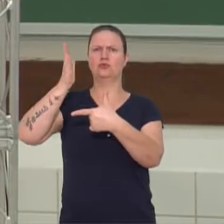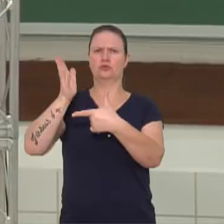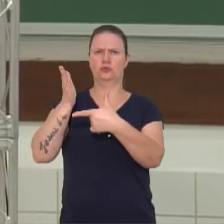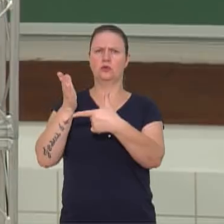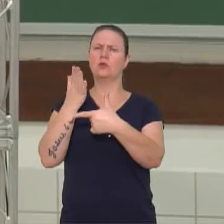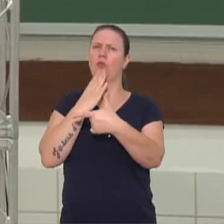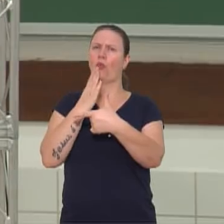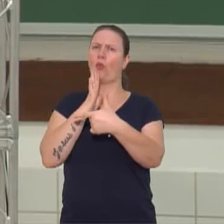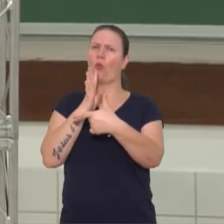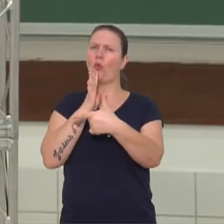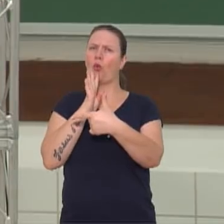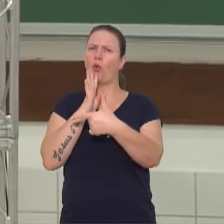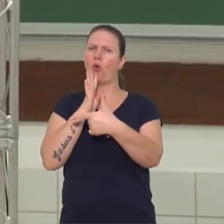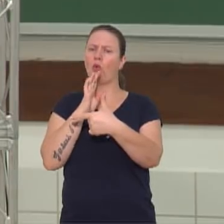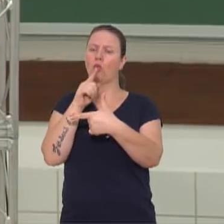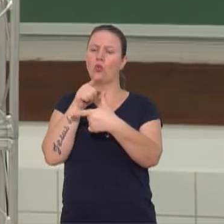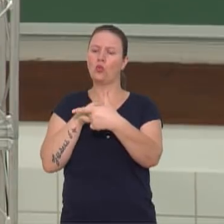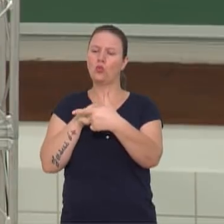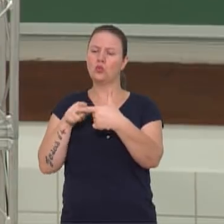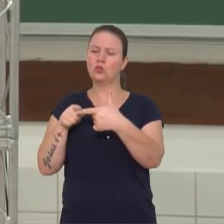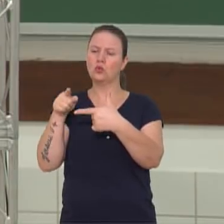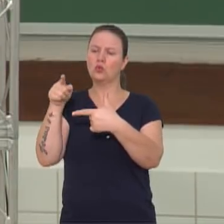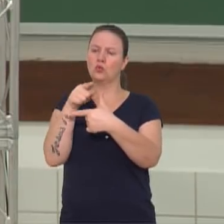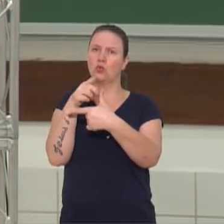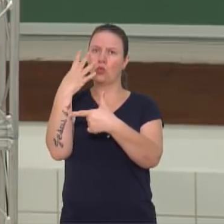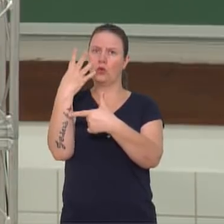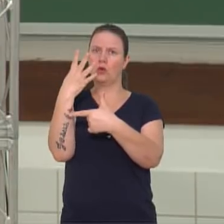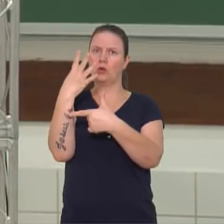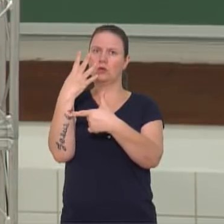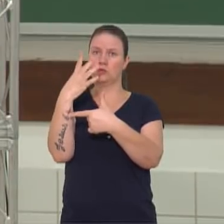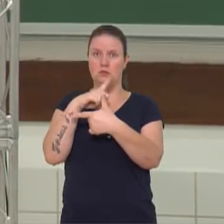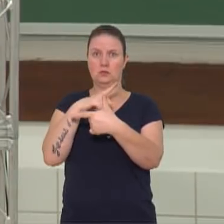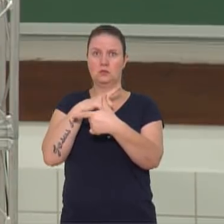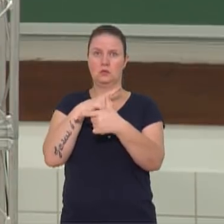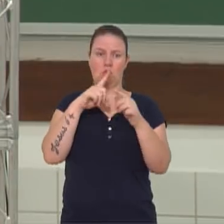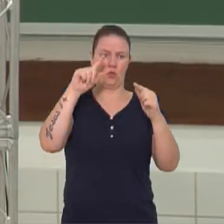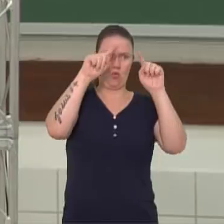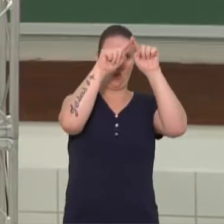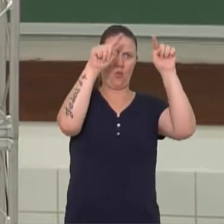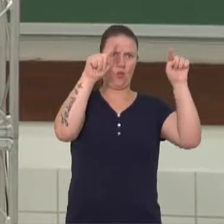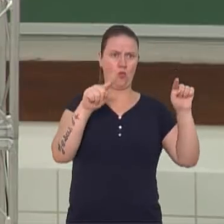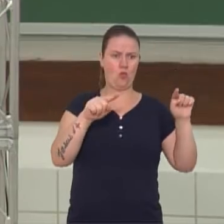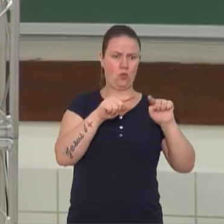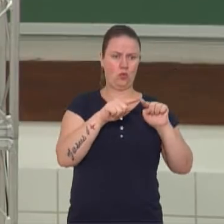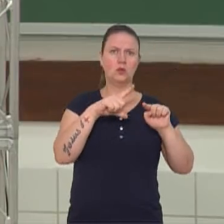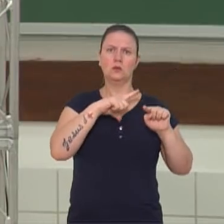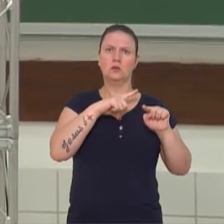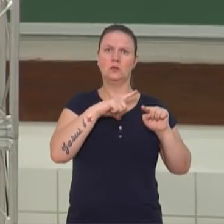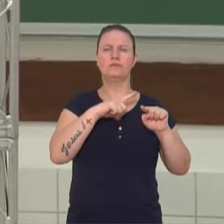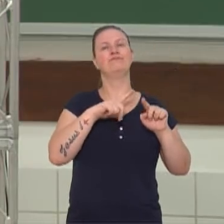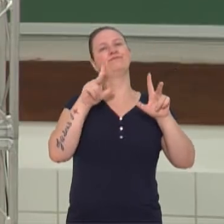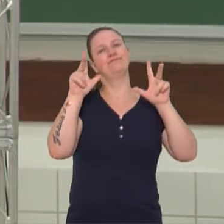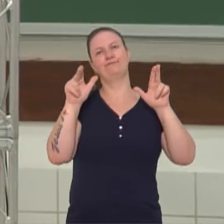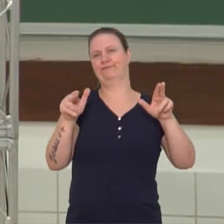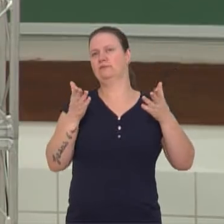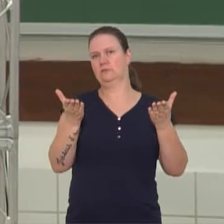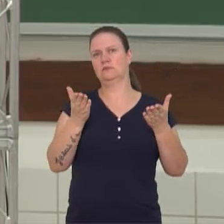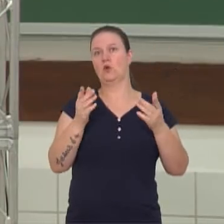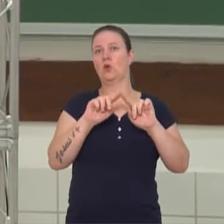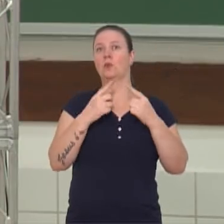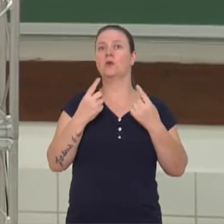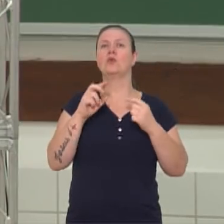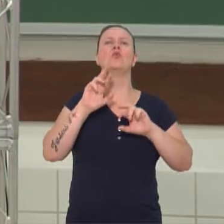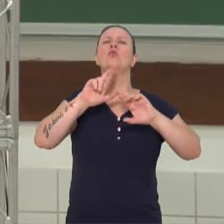anterior que tem 4 lados. Quadrado tem 4 lados? Também tem 4 lados. Mas qual é a diferença do retângulo e